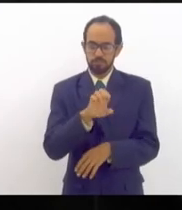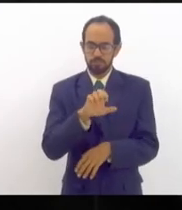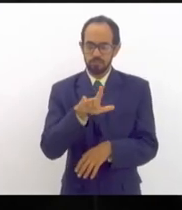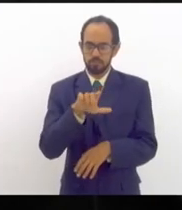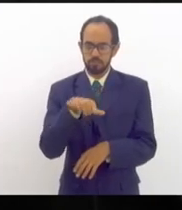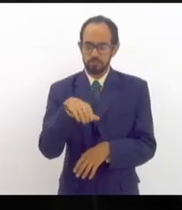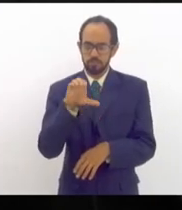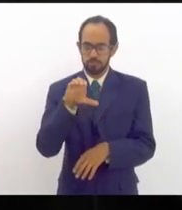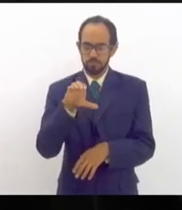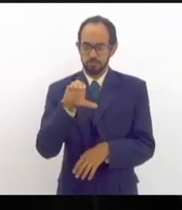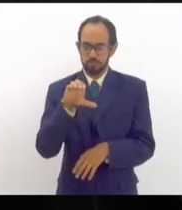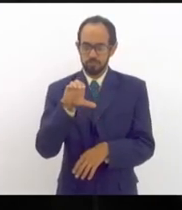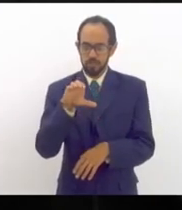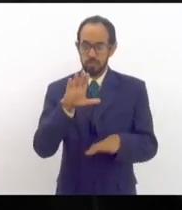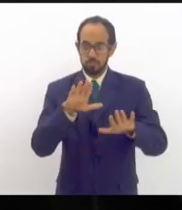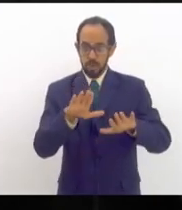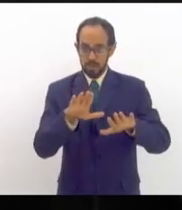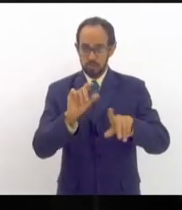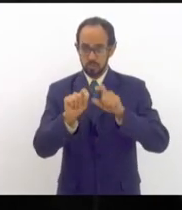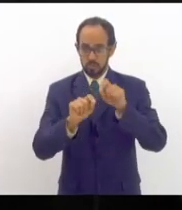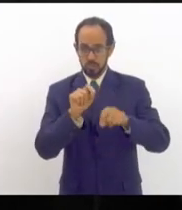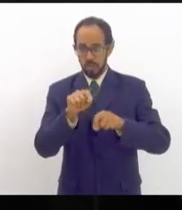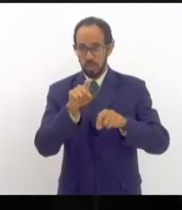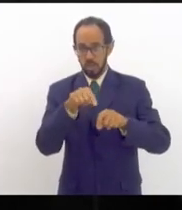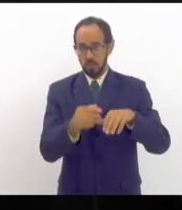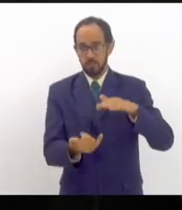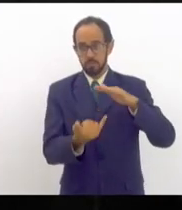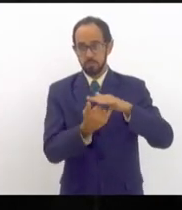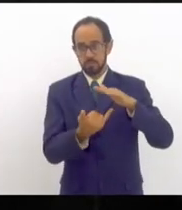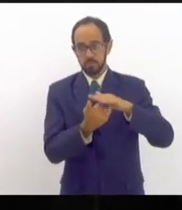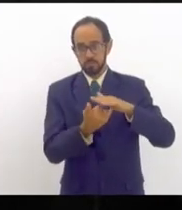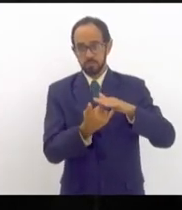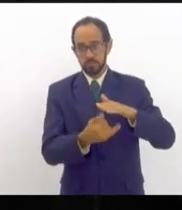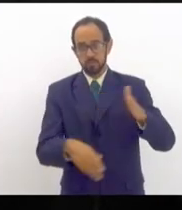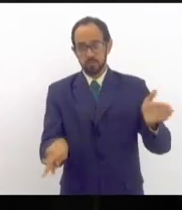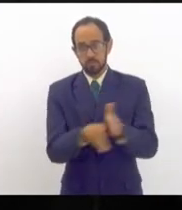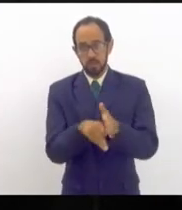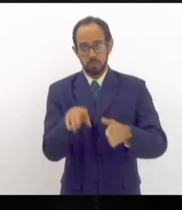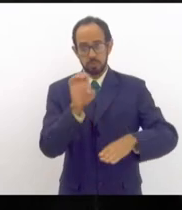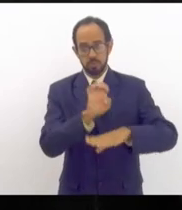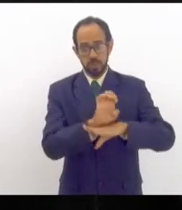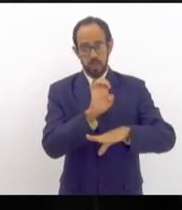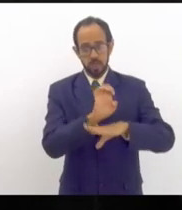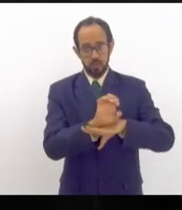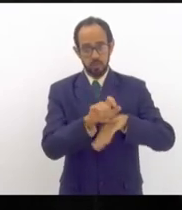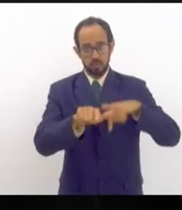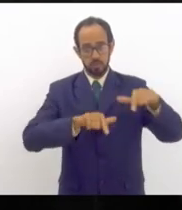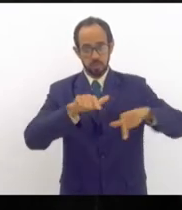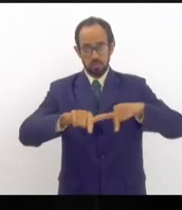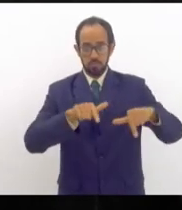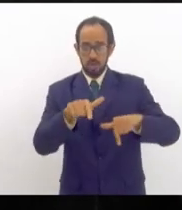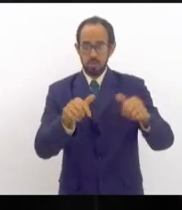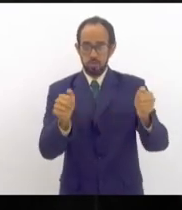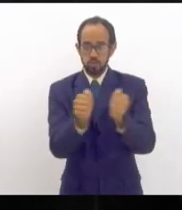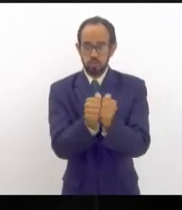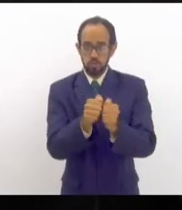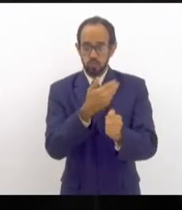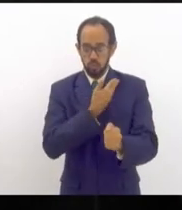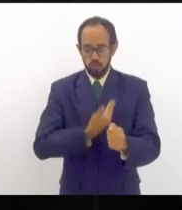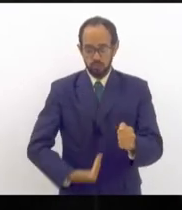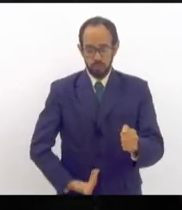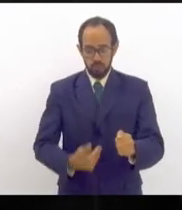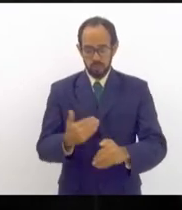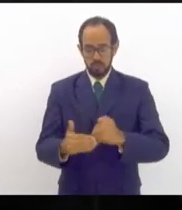é uma instituição de estado que trabalha com o governo para o desenvolvimento